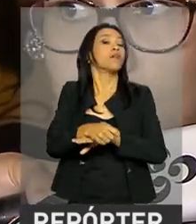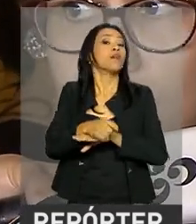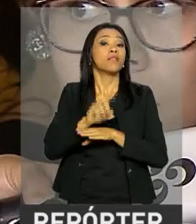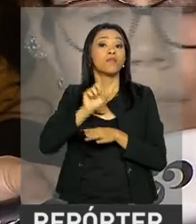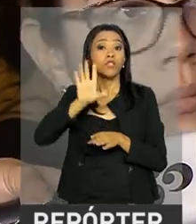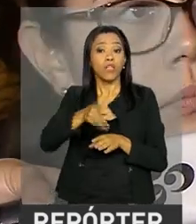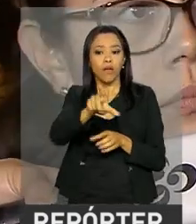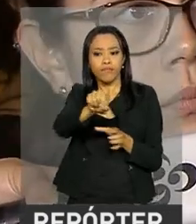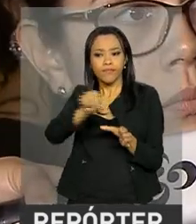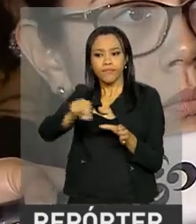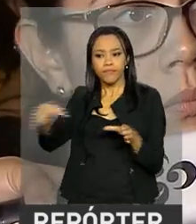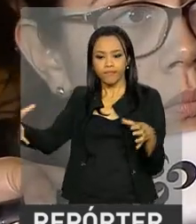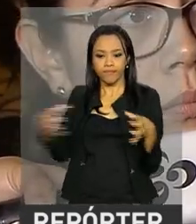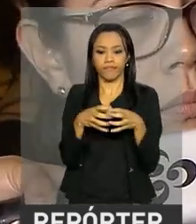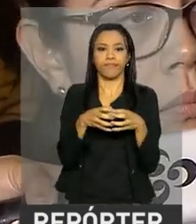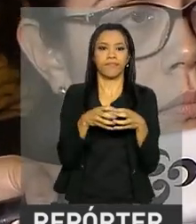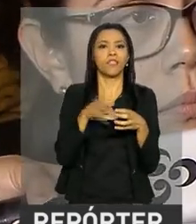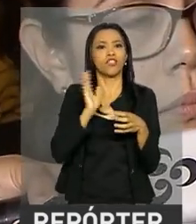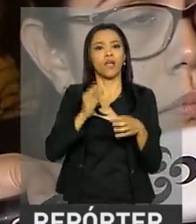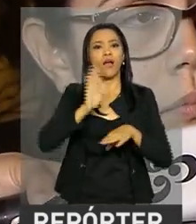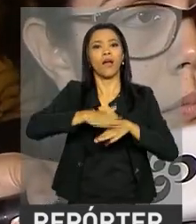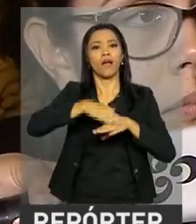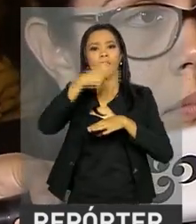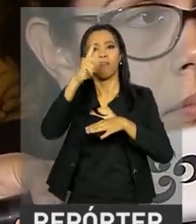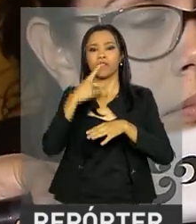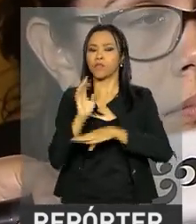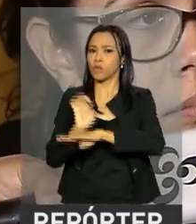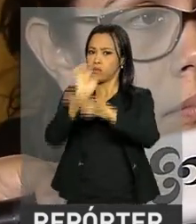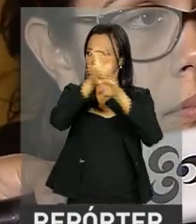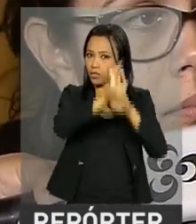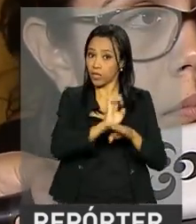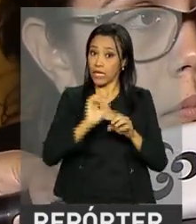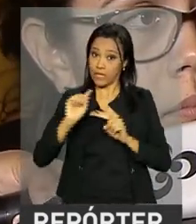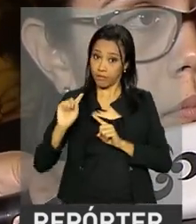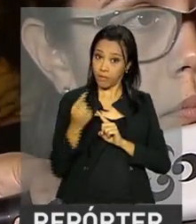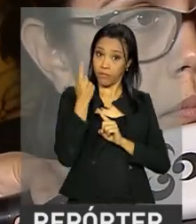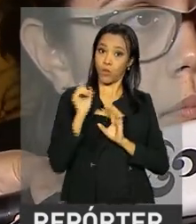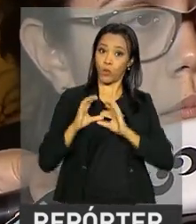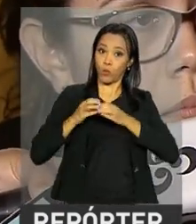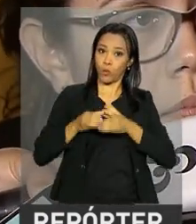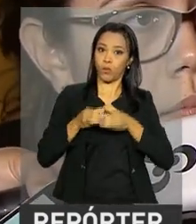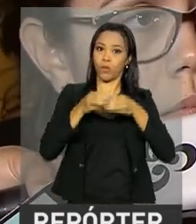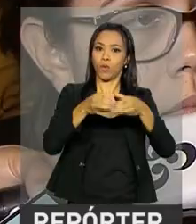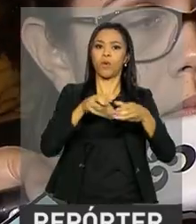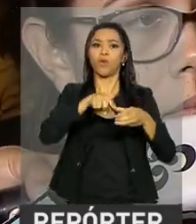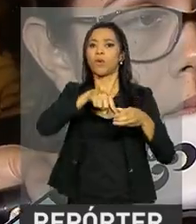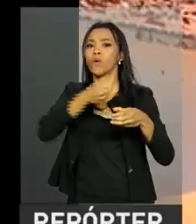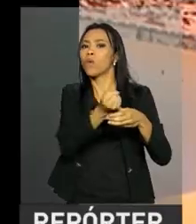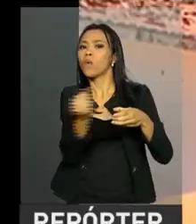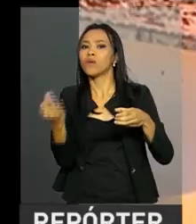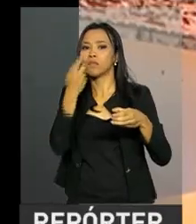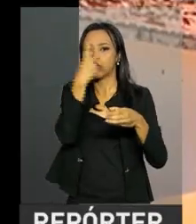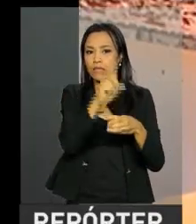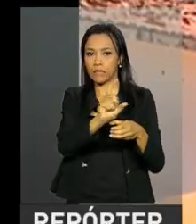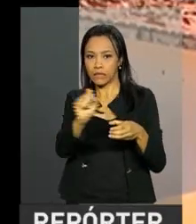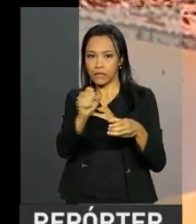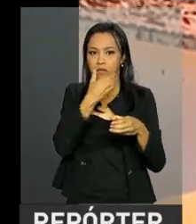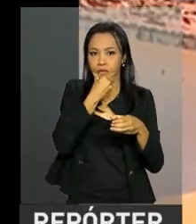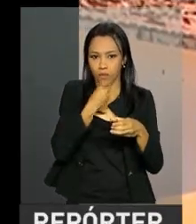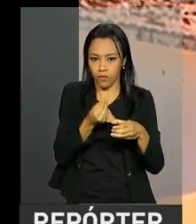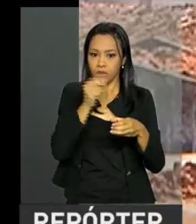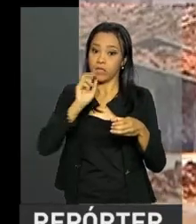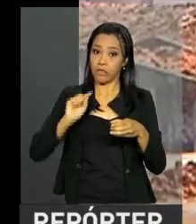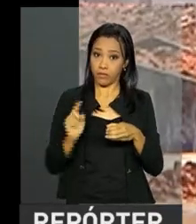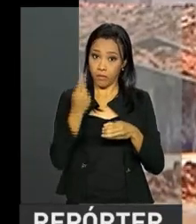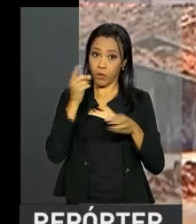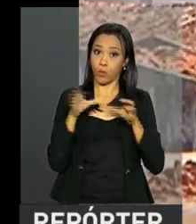já fazem isso nos seus respectivos estados e esse primeiro grupo é de 100 homens. O primeiro grupo será